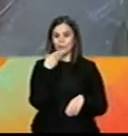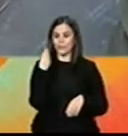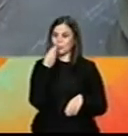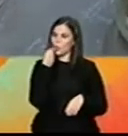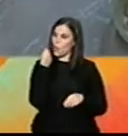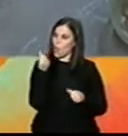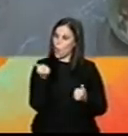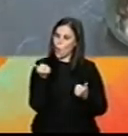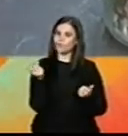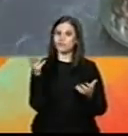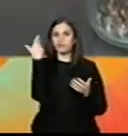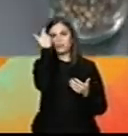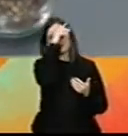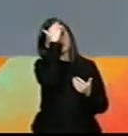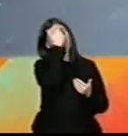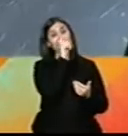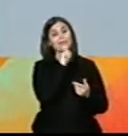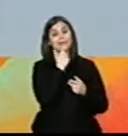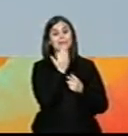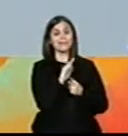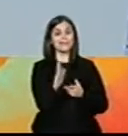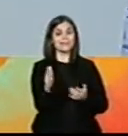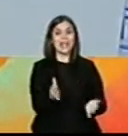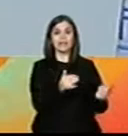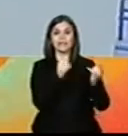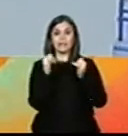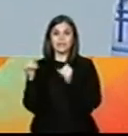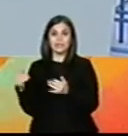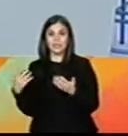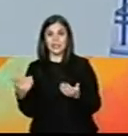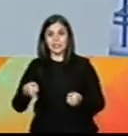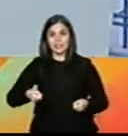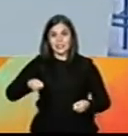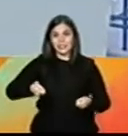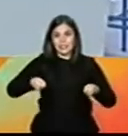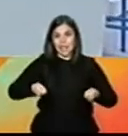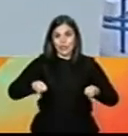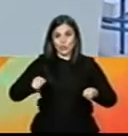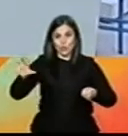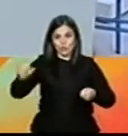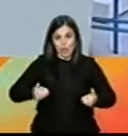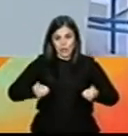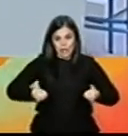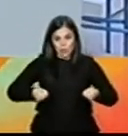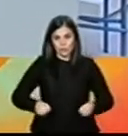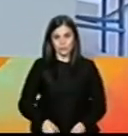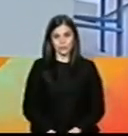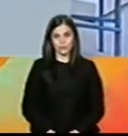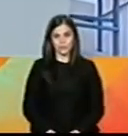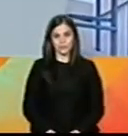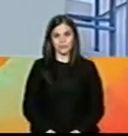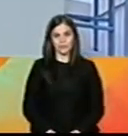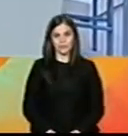ok? Portanto, vamos então passar para o nosso tachinho. Jorge, não te importas de passar ali? Aqui vem